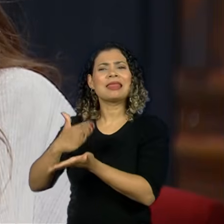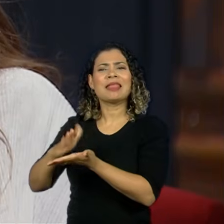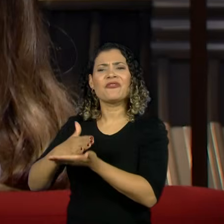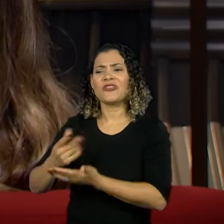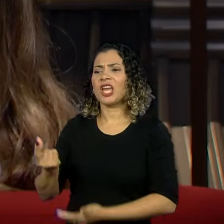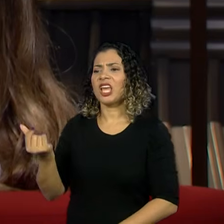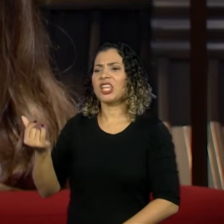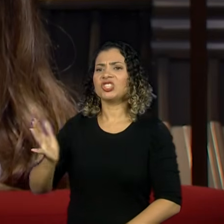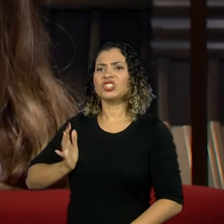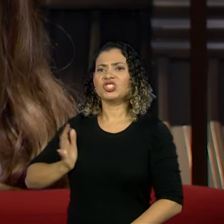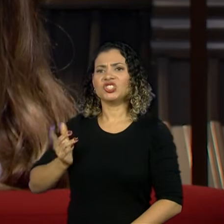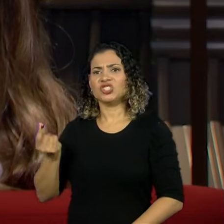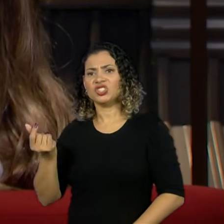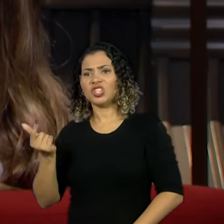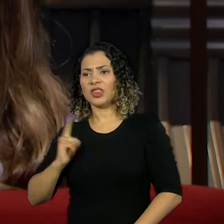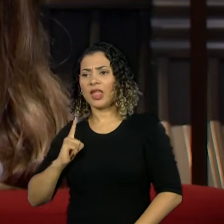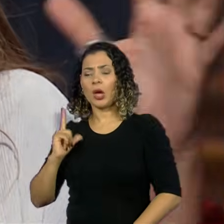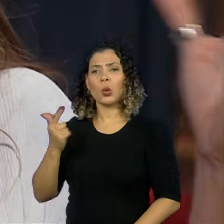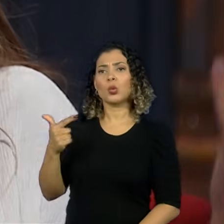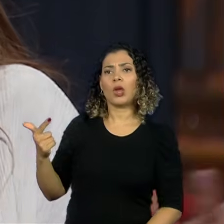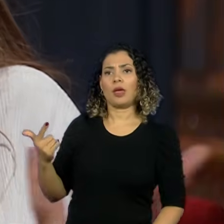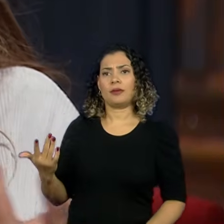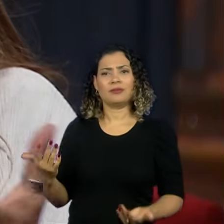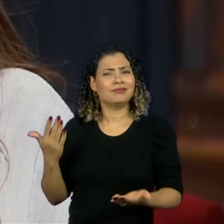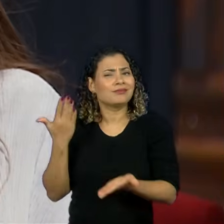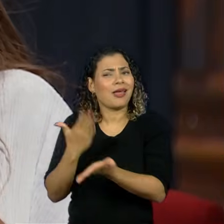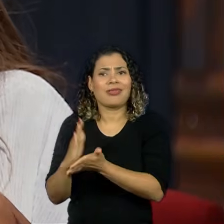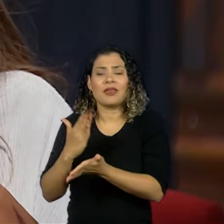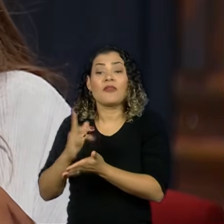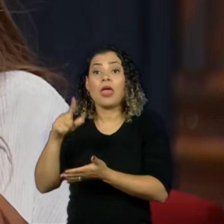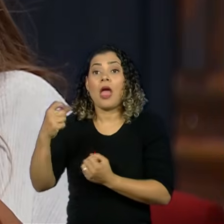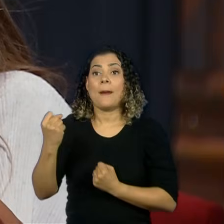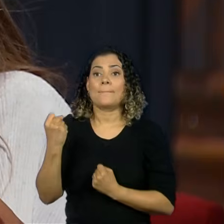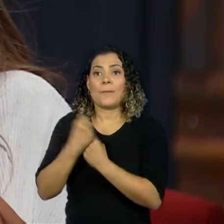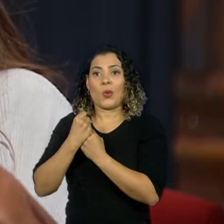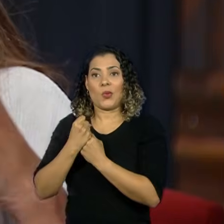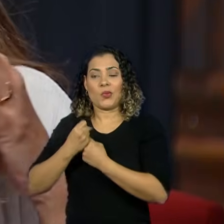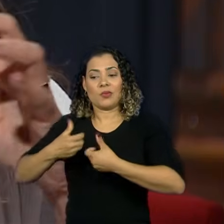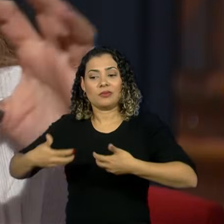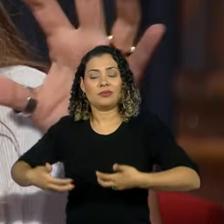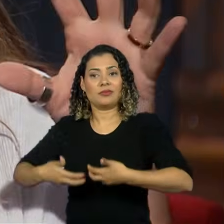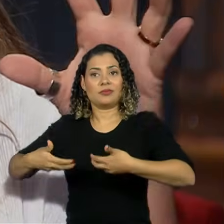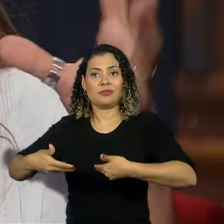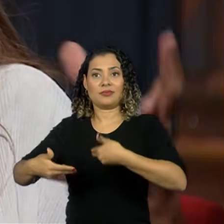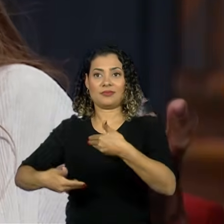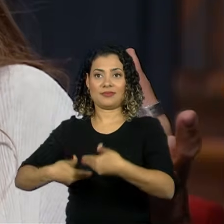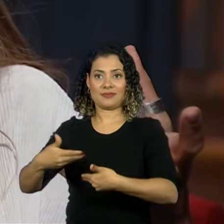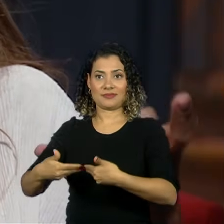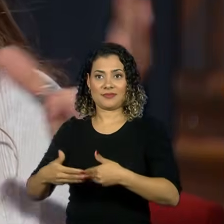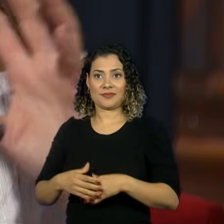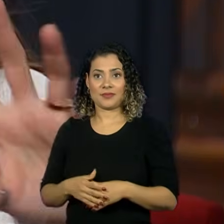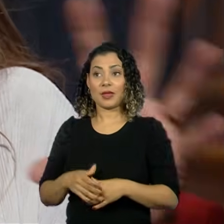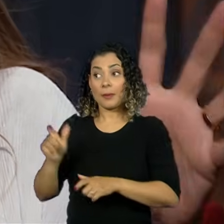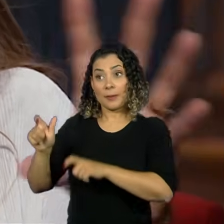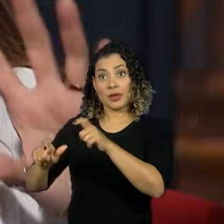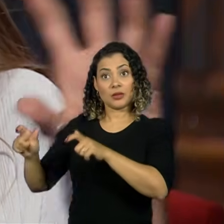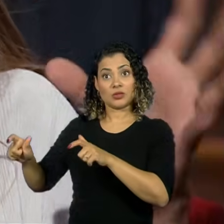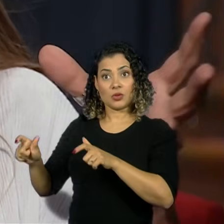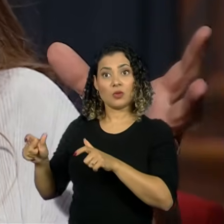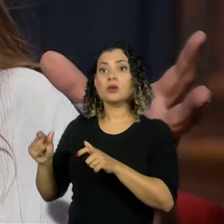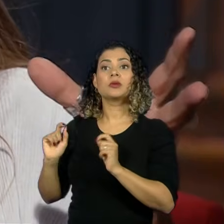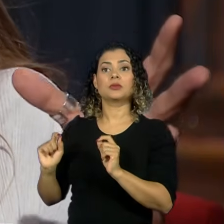bancária. Tem a ver com o suporte que você recebe. Essas pessoas não